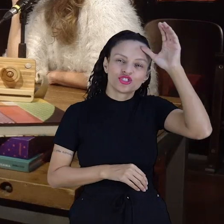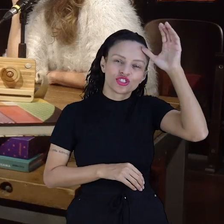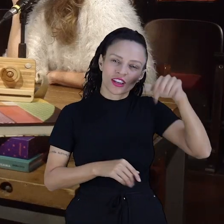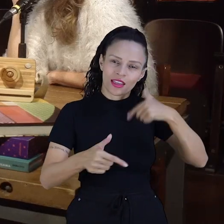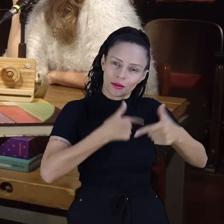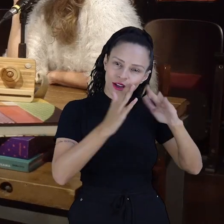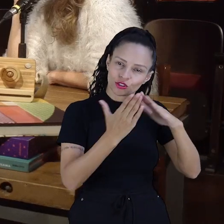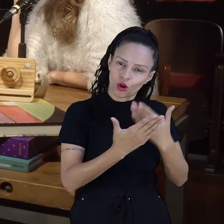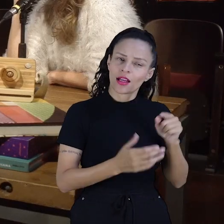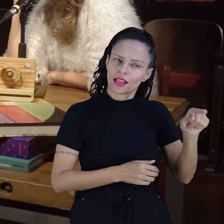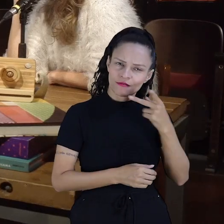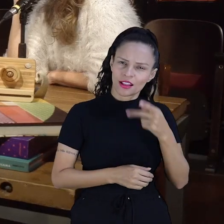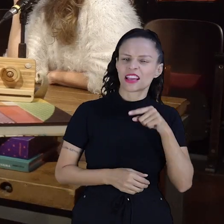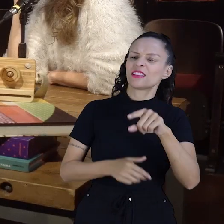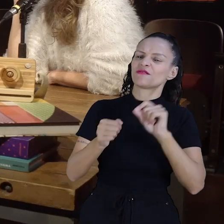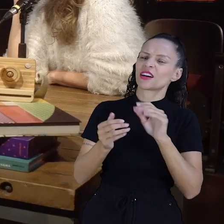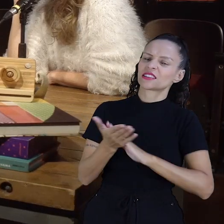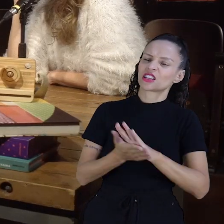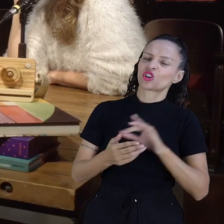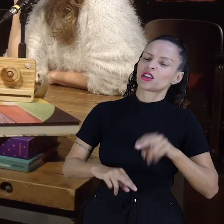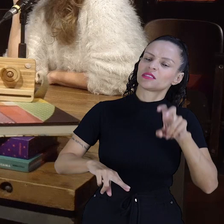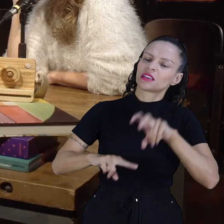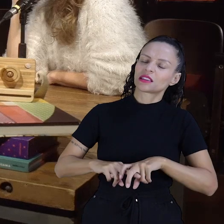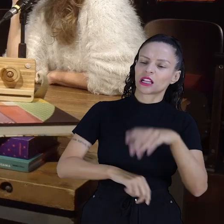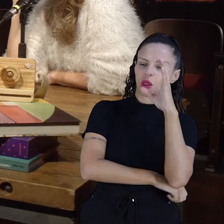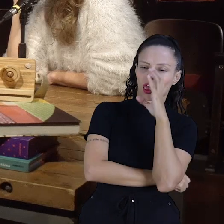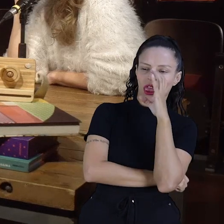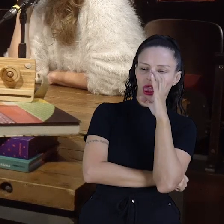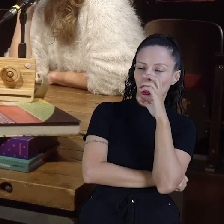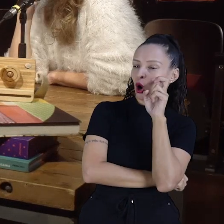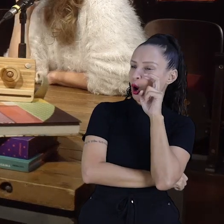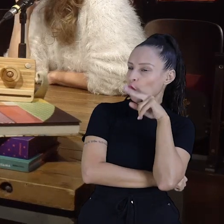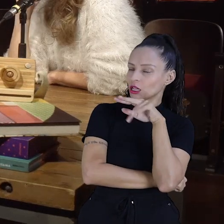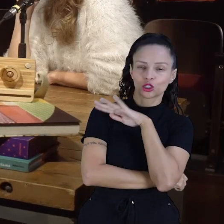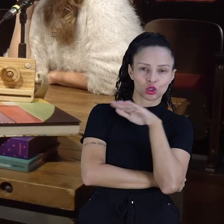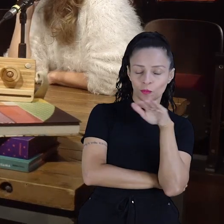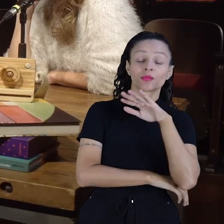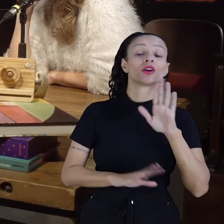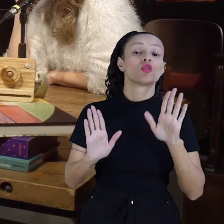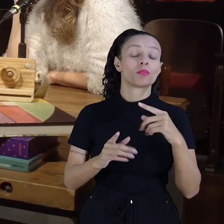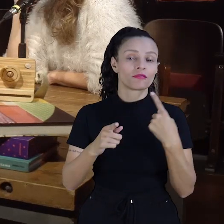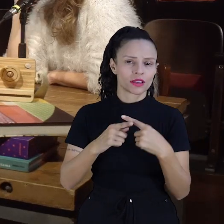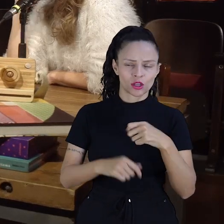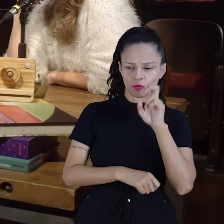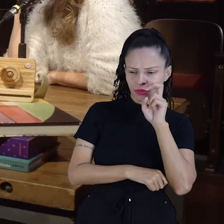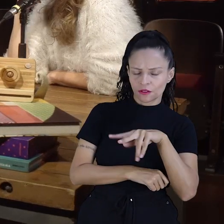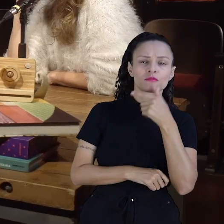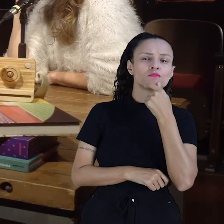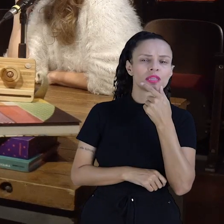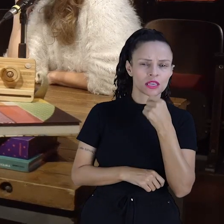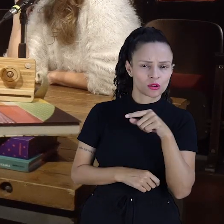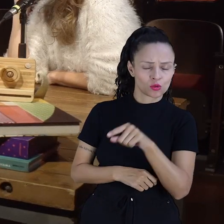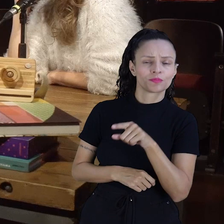nossas colegas, elas dizem assim, você não faz nada, fica sentado só observando. Uma vez eu observei um menino